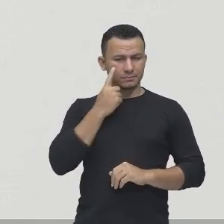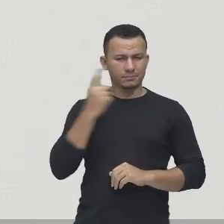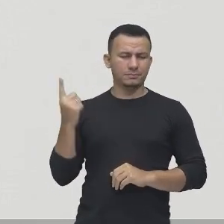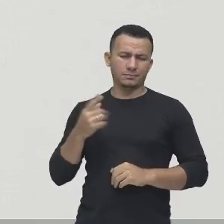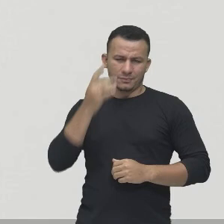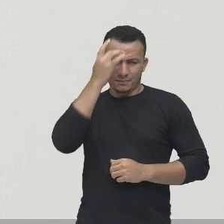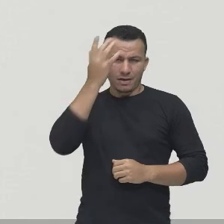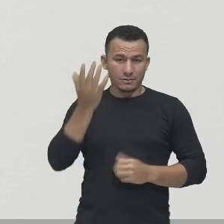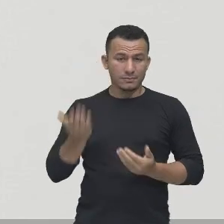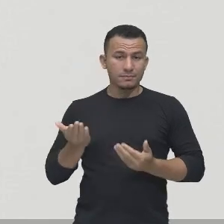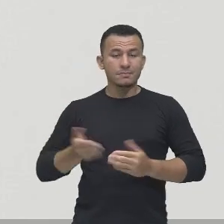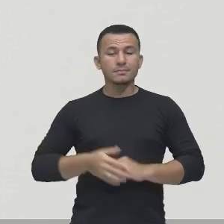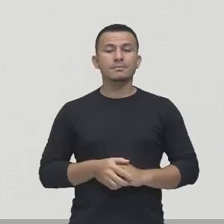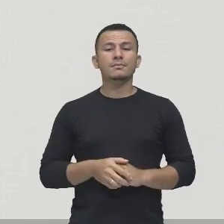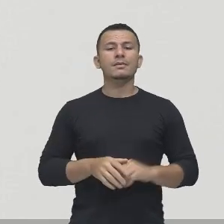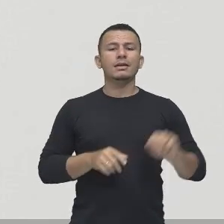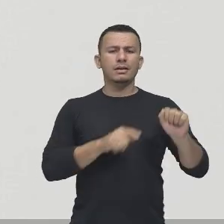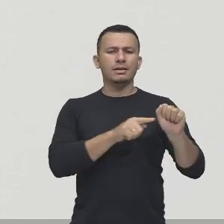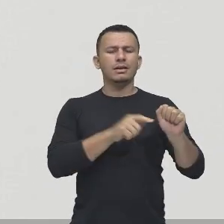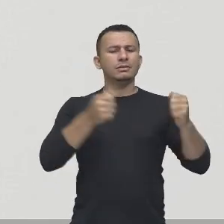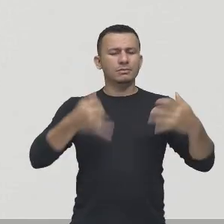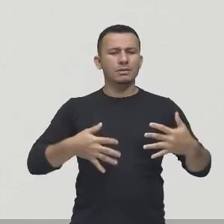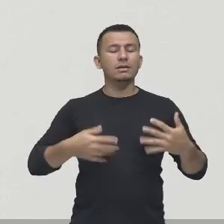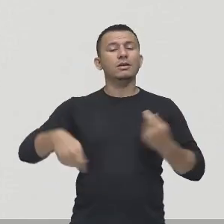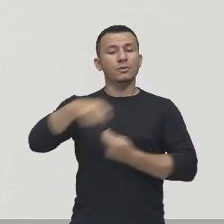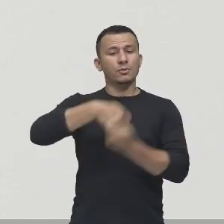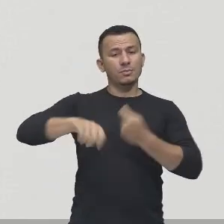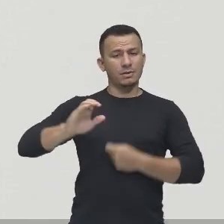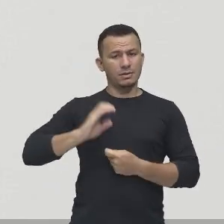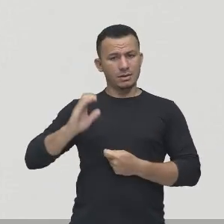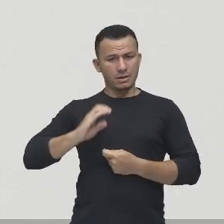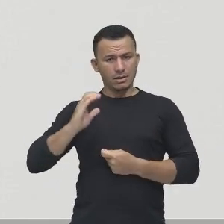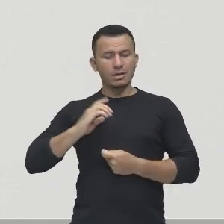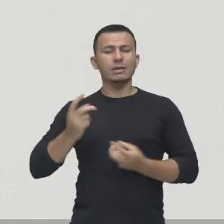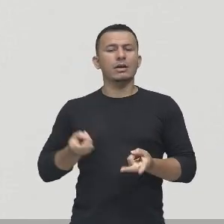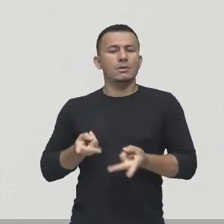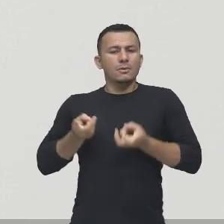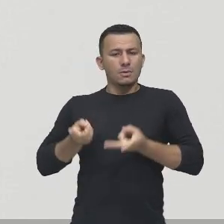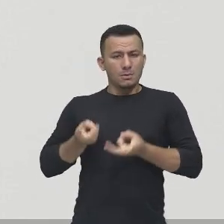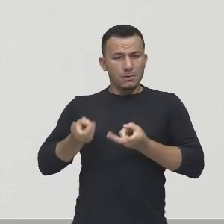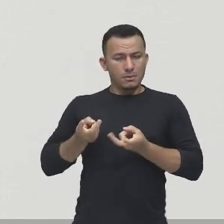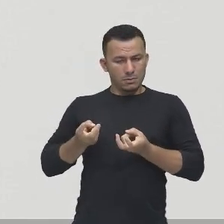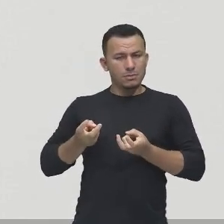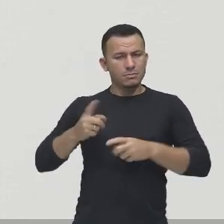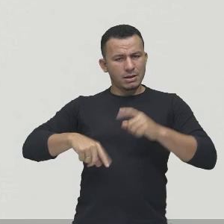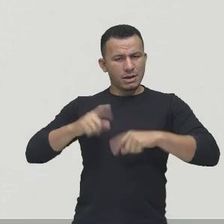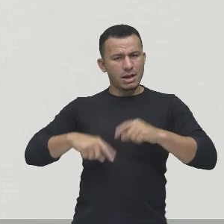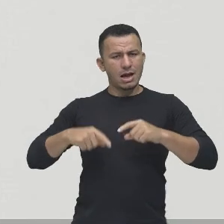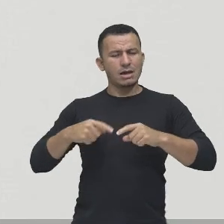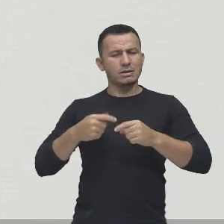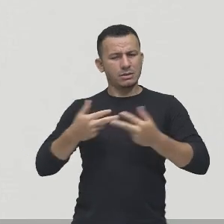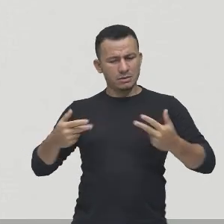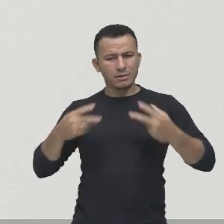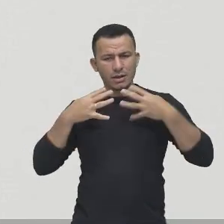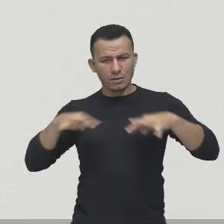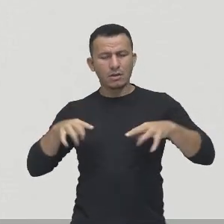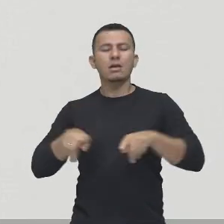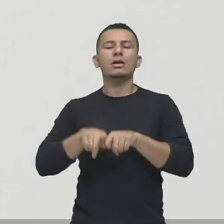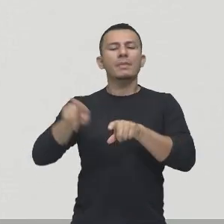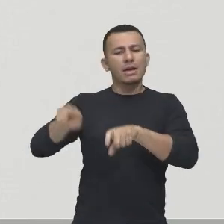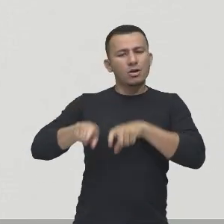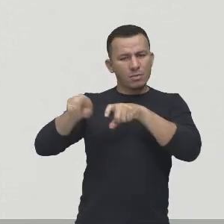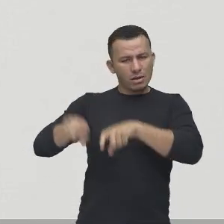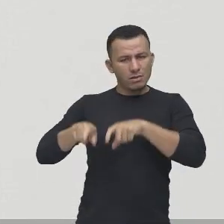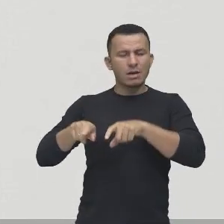tranquilo, hein, gente? A letra A está dizendo aí que a economia canadense está para a extração de recursos naturais, agropecuária moderna